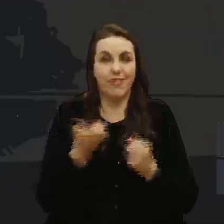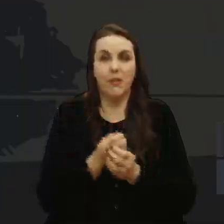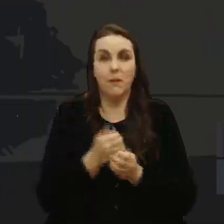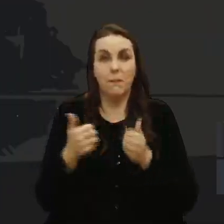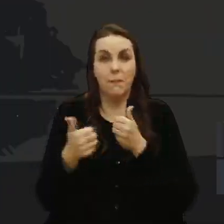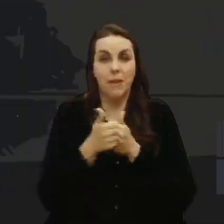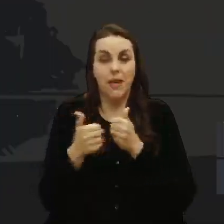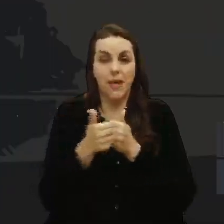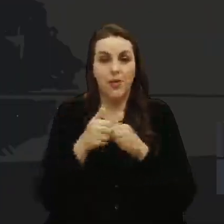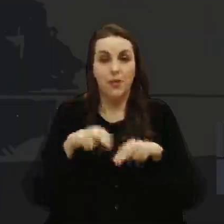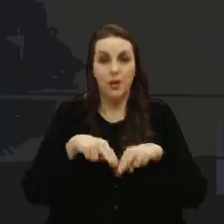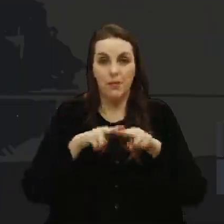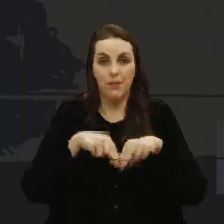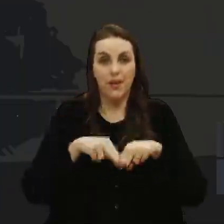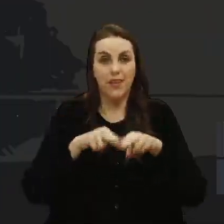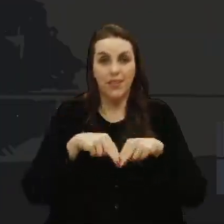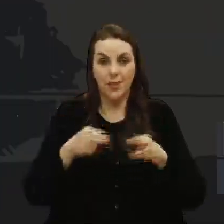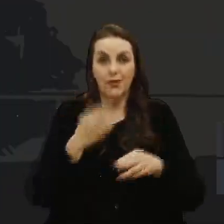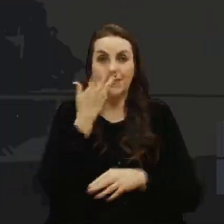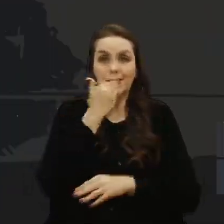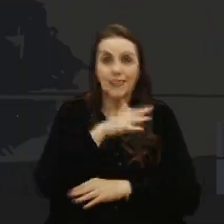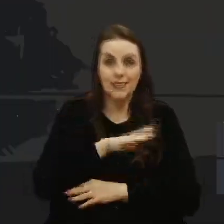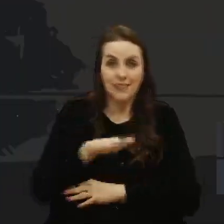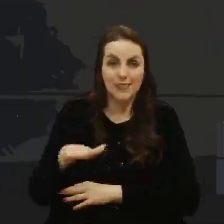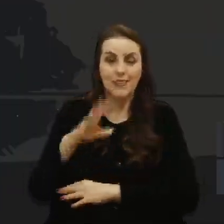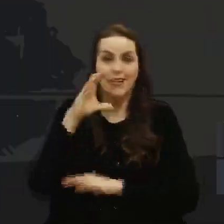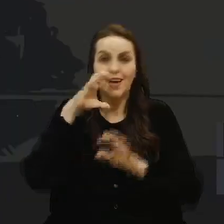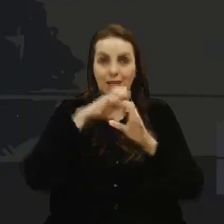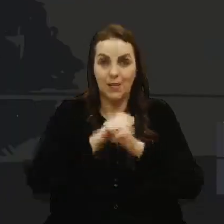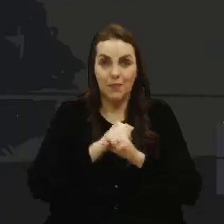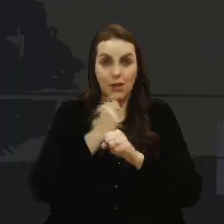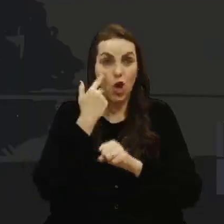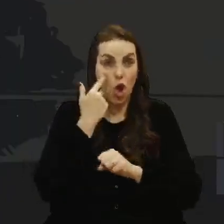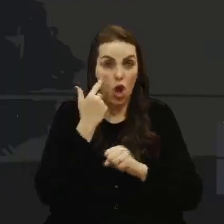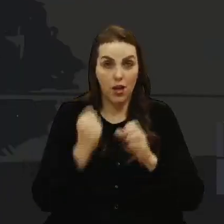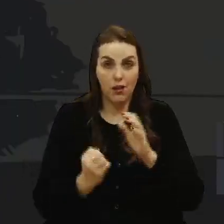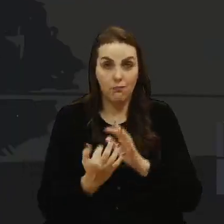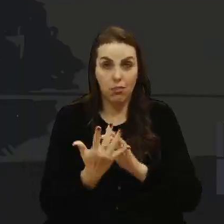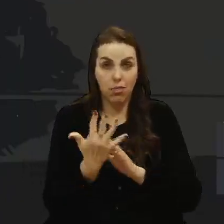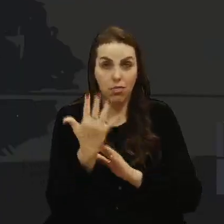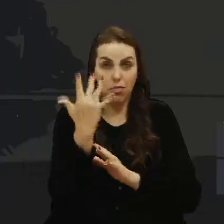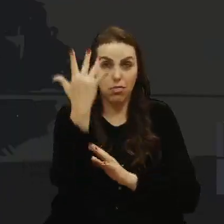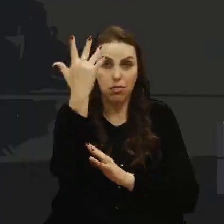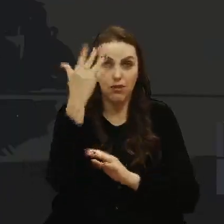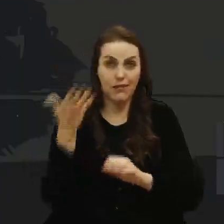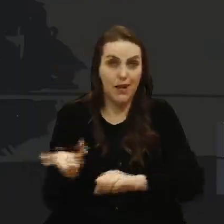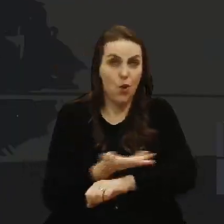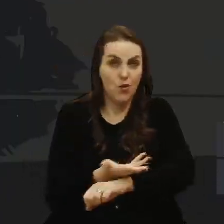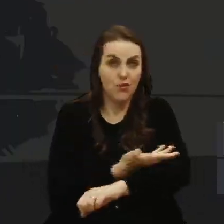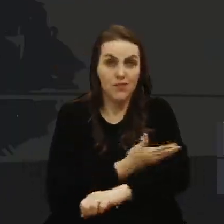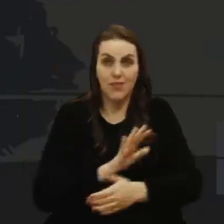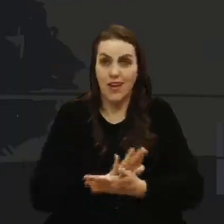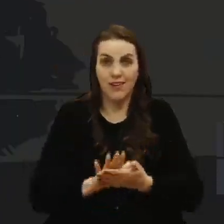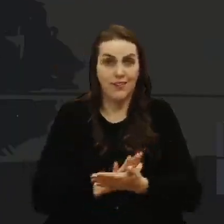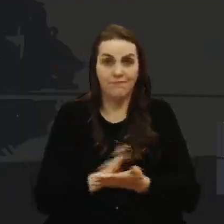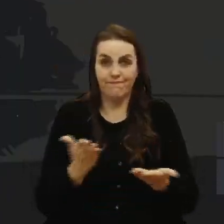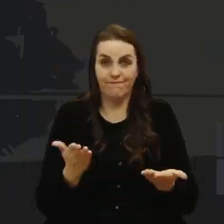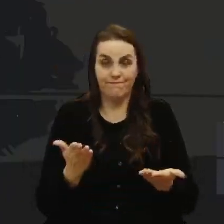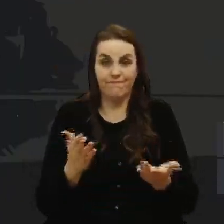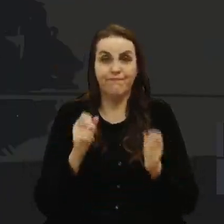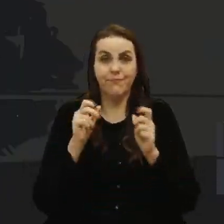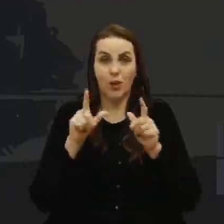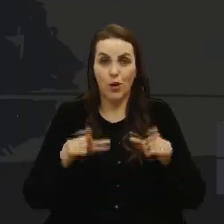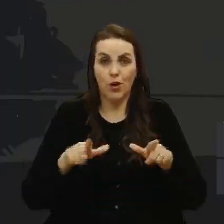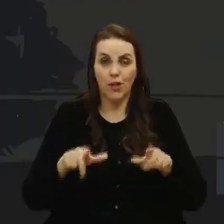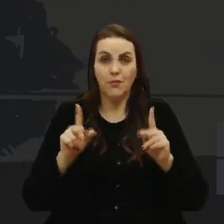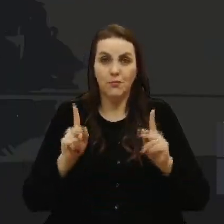próximo ao Parque das Crianças e dos Animais. Então, olha a altura que se encontra o mato no Ecopark da cidade. Um local que as pessoas iriam